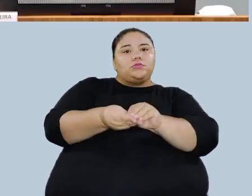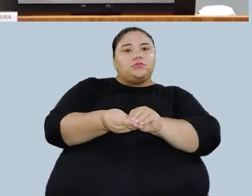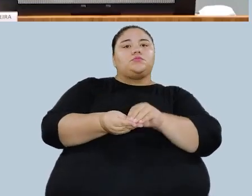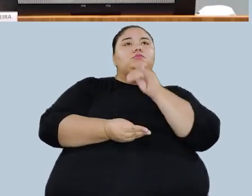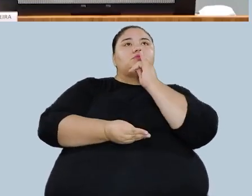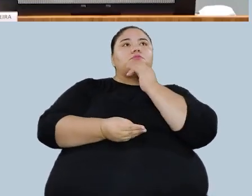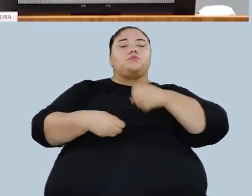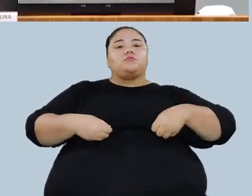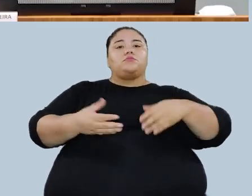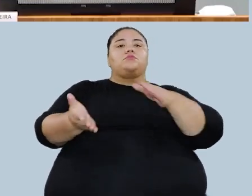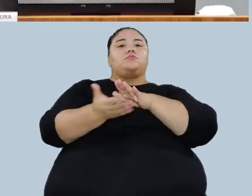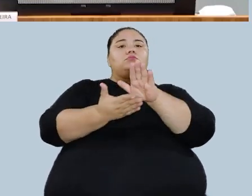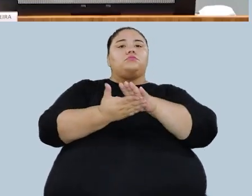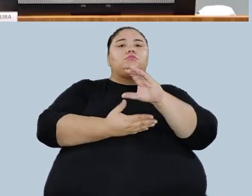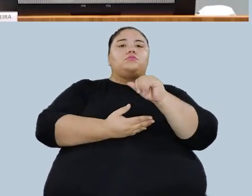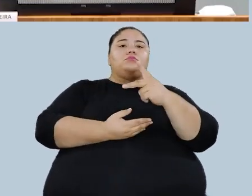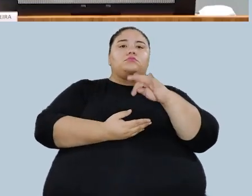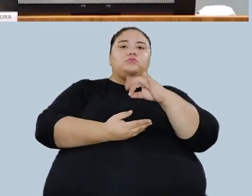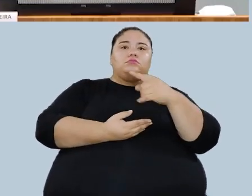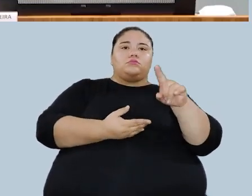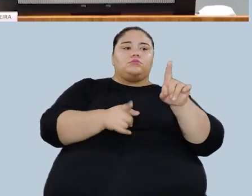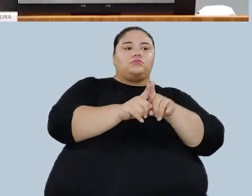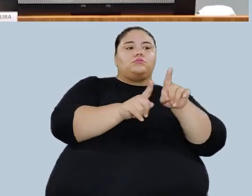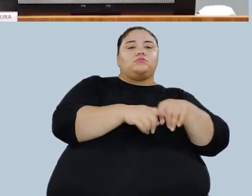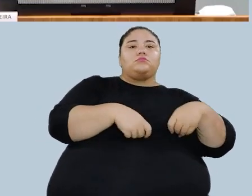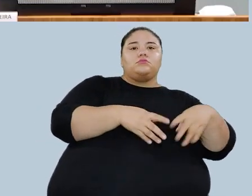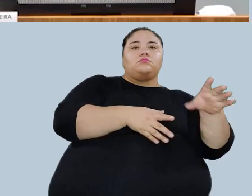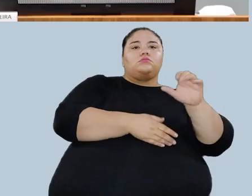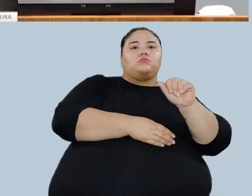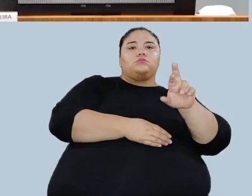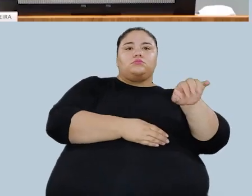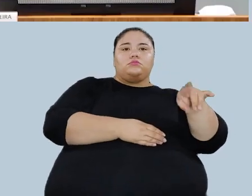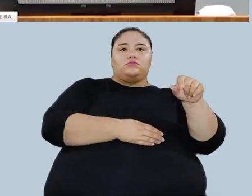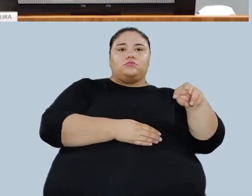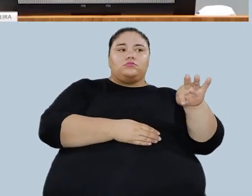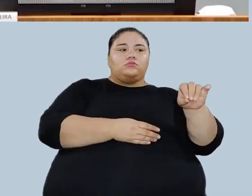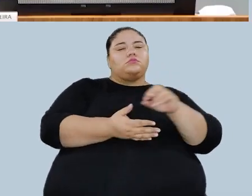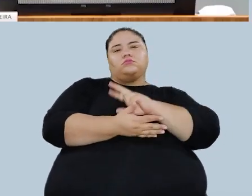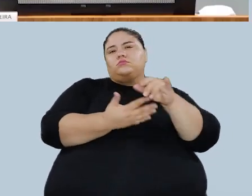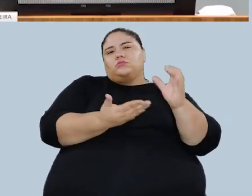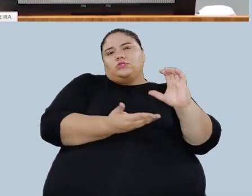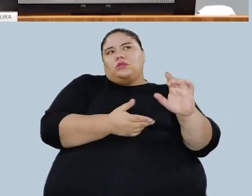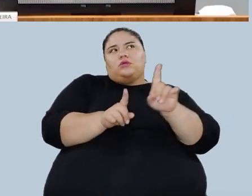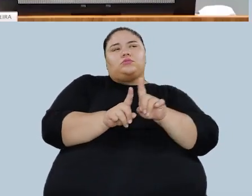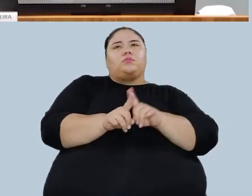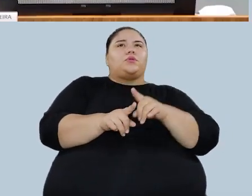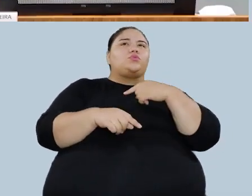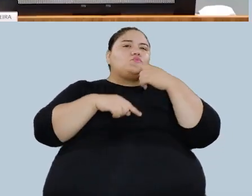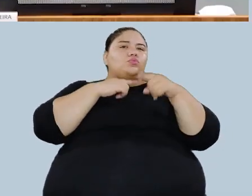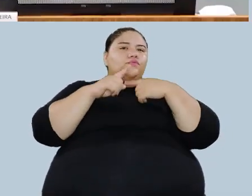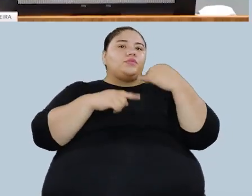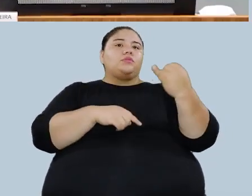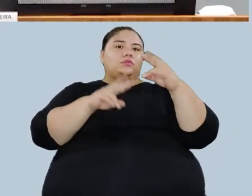de despesas financeiras de captação, despesas de arrendamento, despesas dos créditos duvidosos, que é um